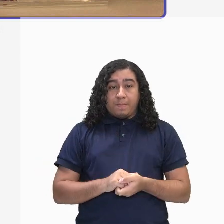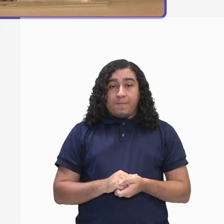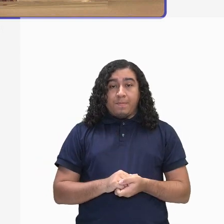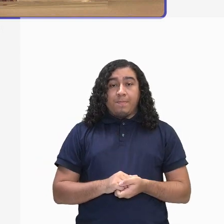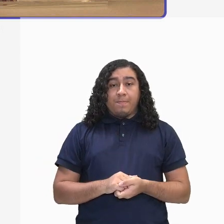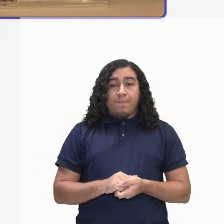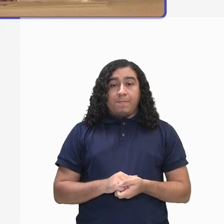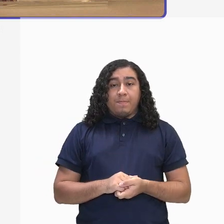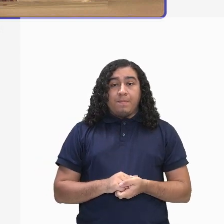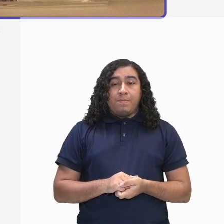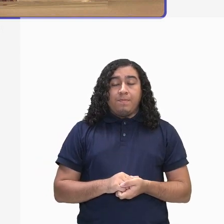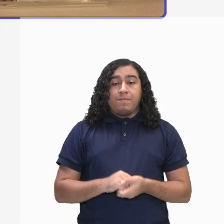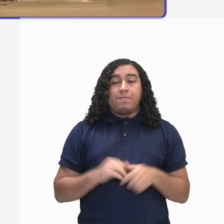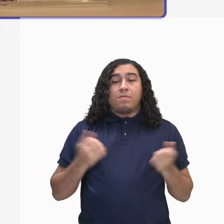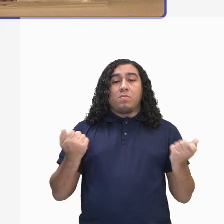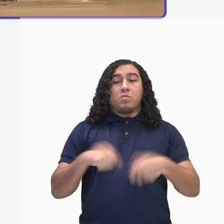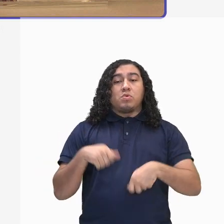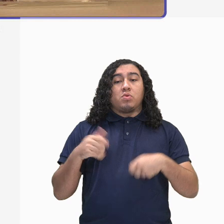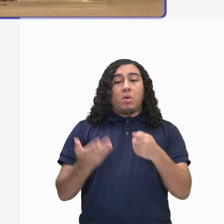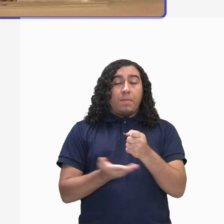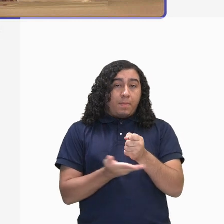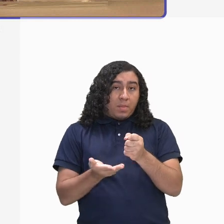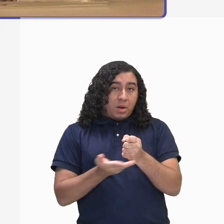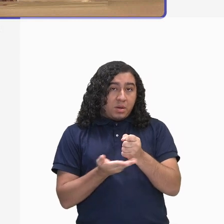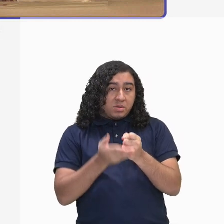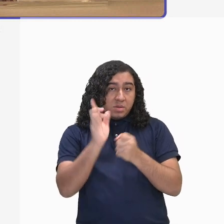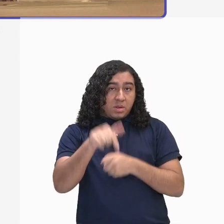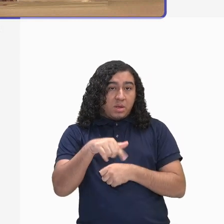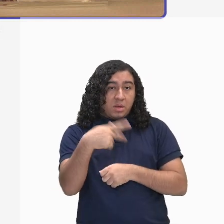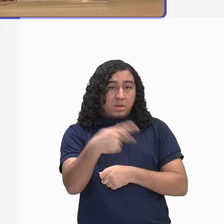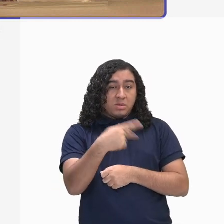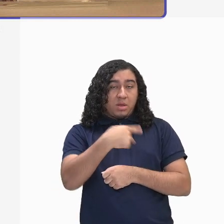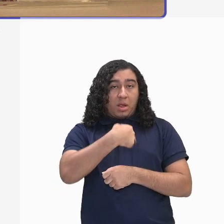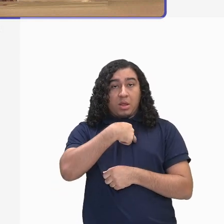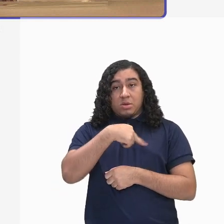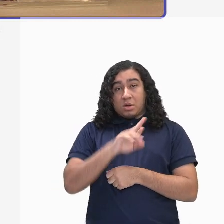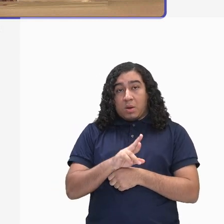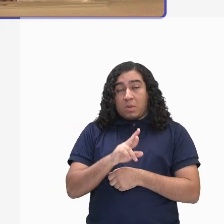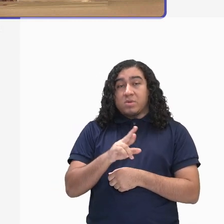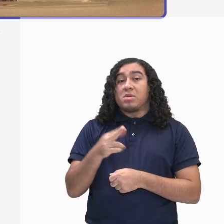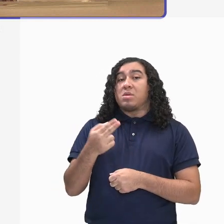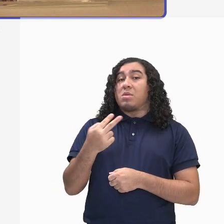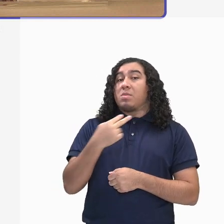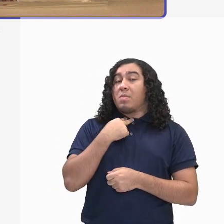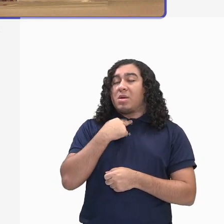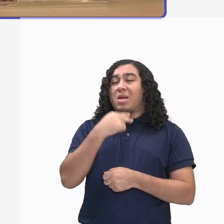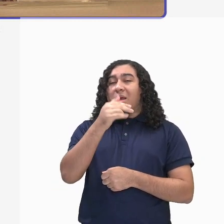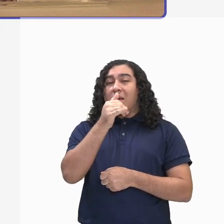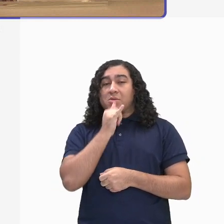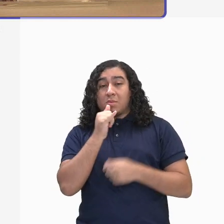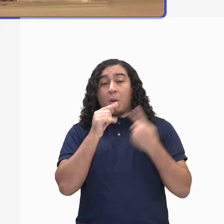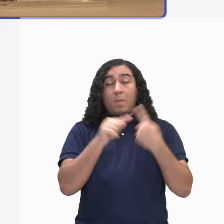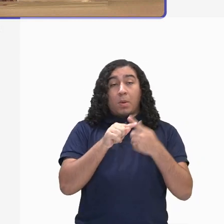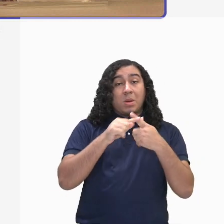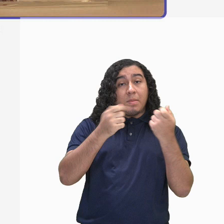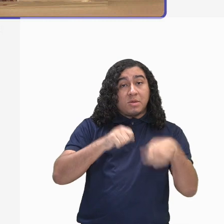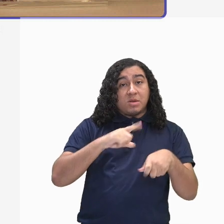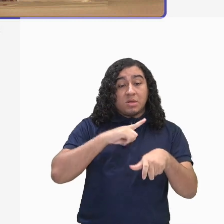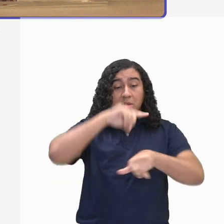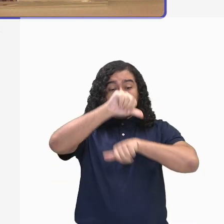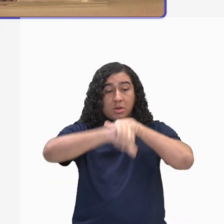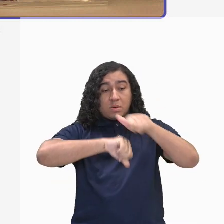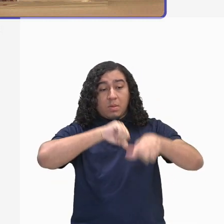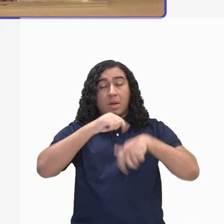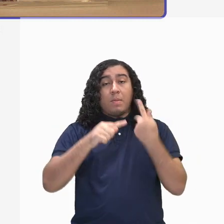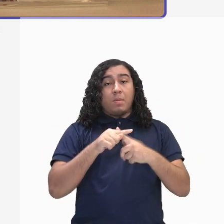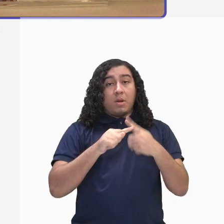a essência das religiões, né, não permitindo, né, por que tem que ter essa atualização? Para que a essência das